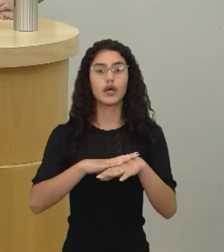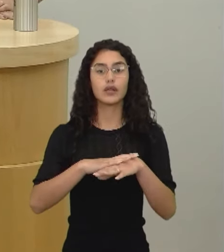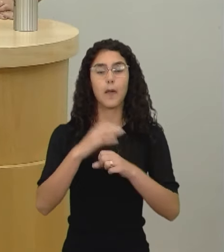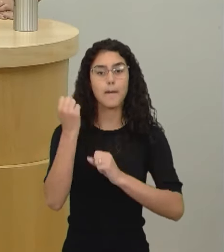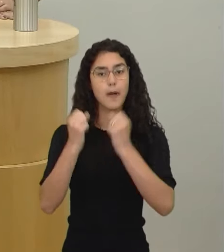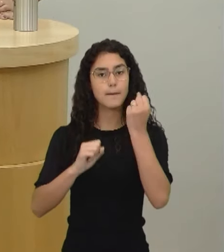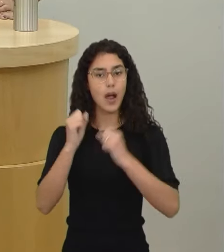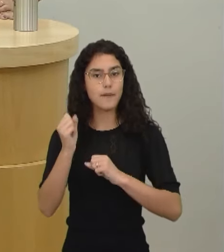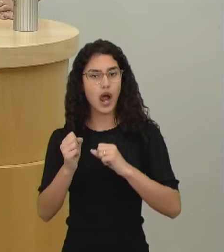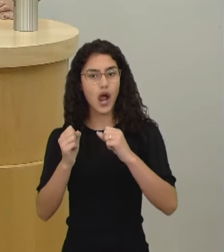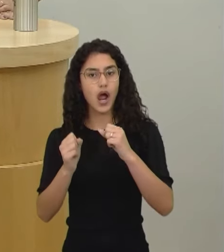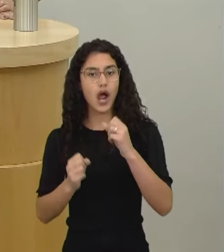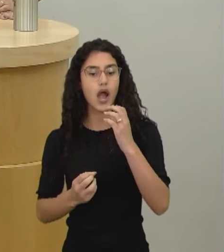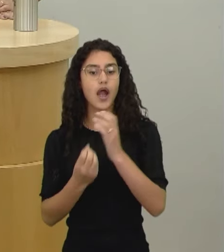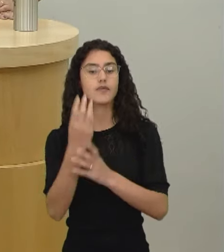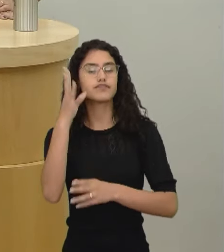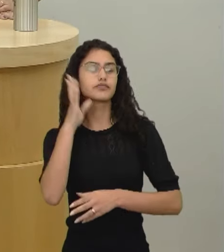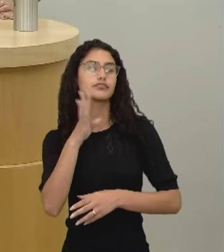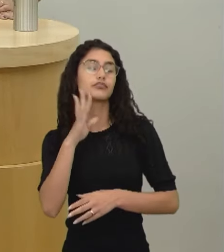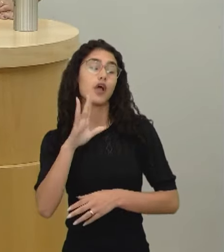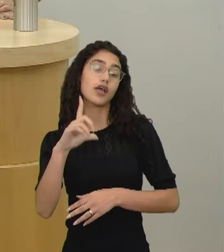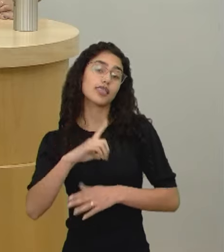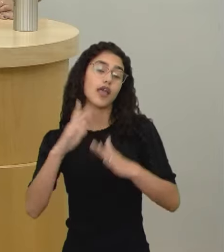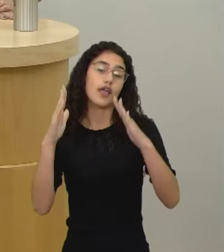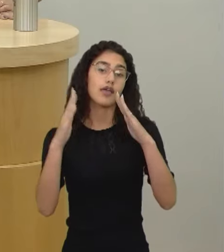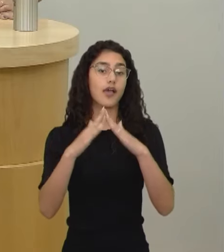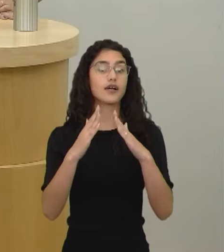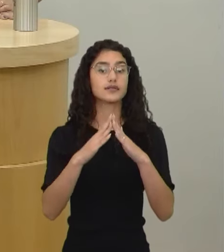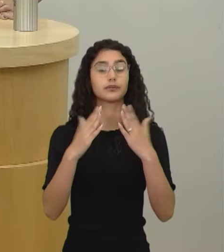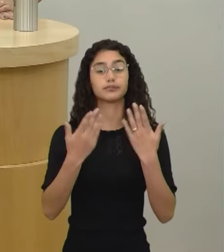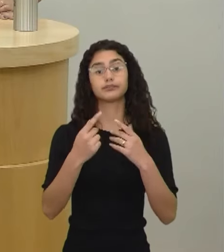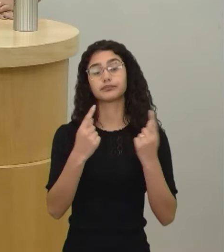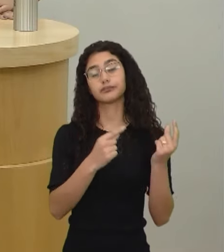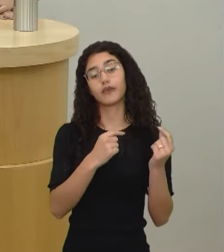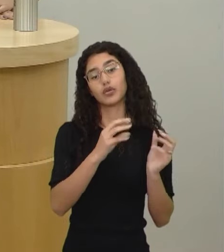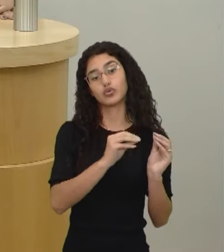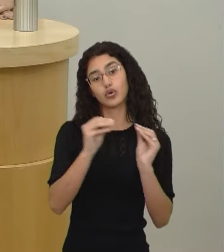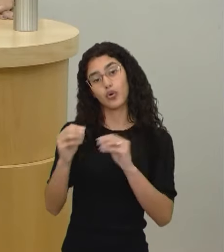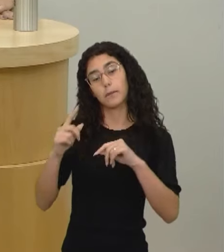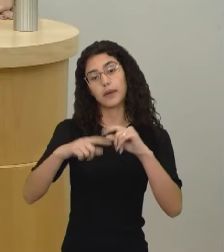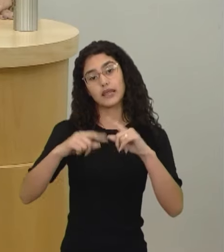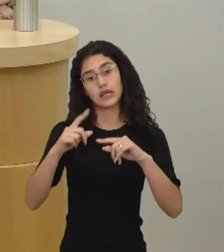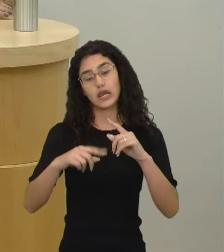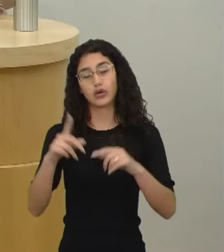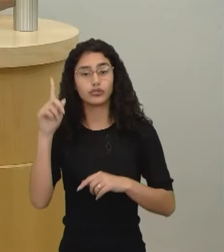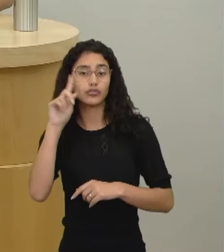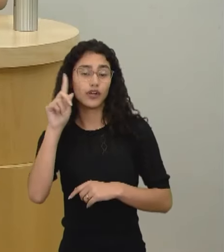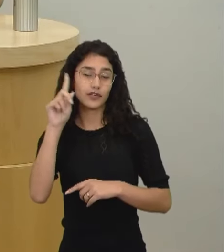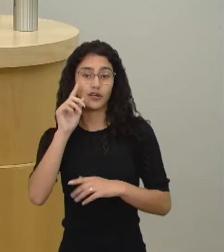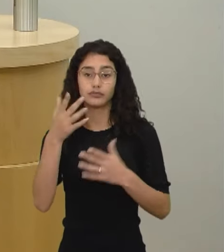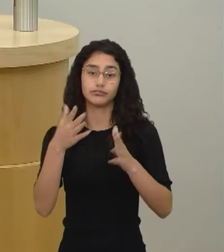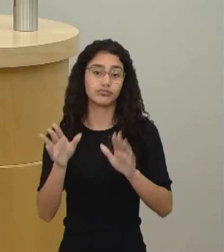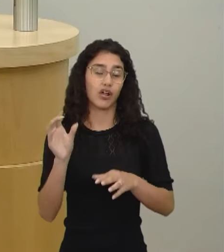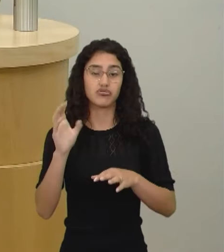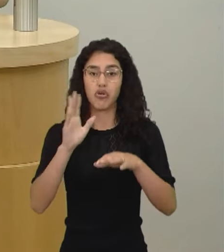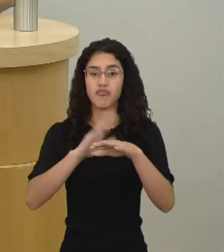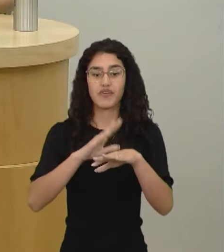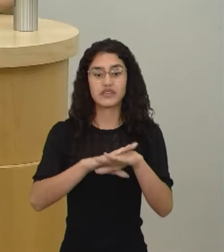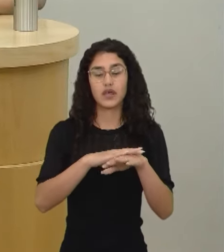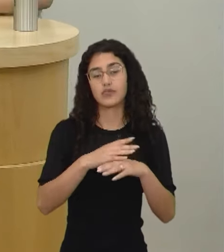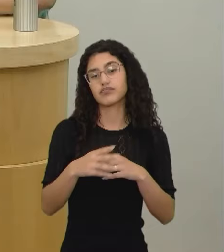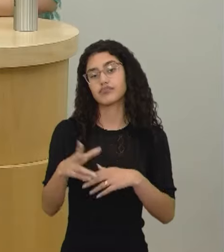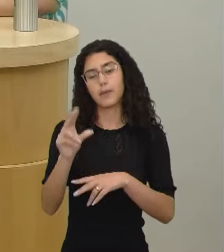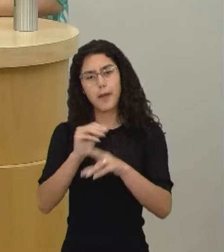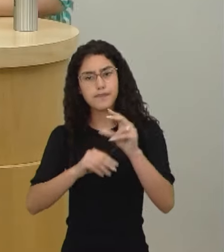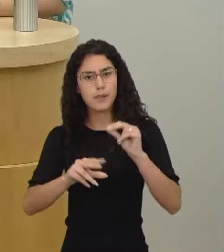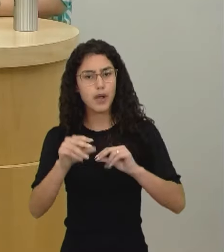super divertidas aí e com o que você tem em casa, né? Por isso que a gente trouxe materiais comuns, porque você não precisa de coisas rebuscadas. É só você achando as